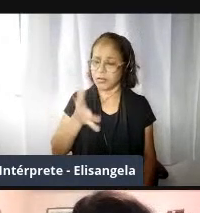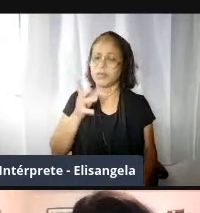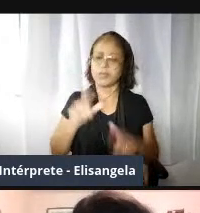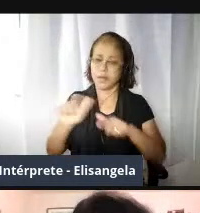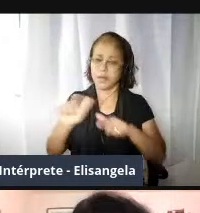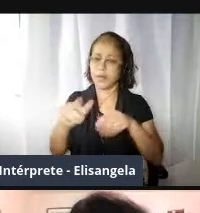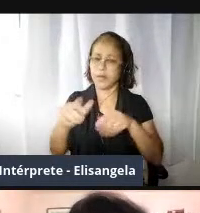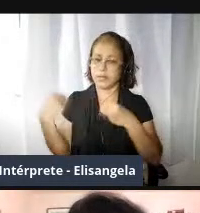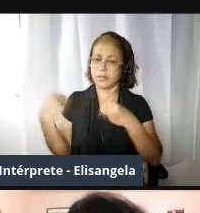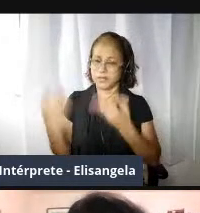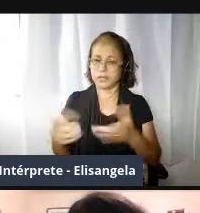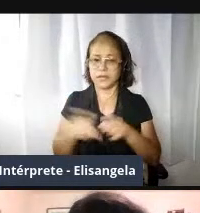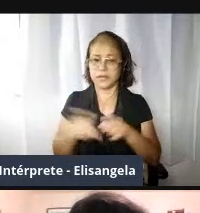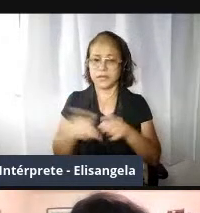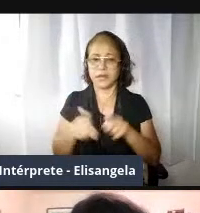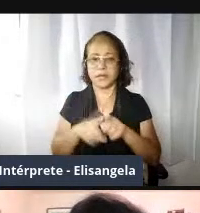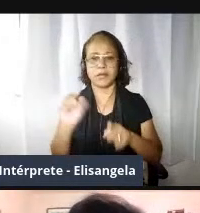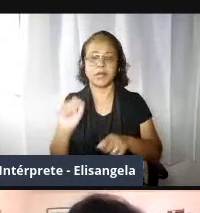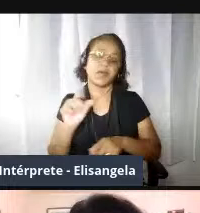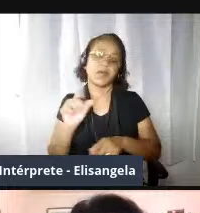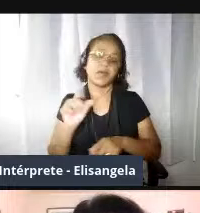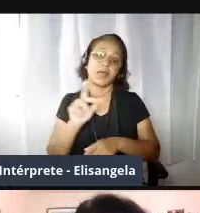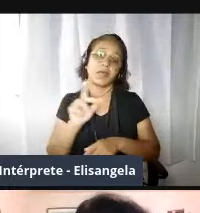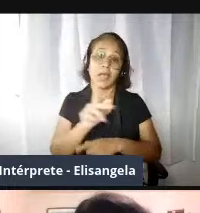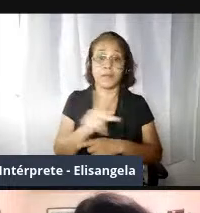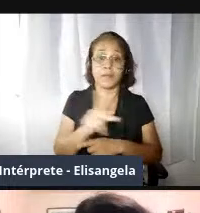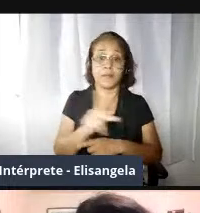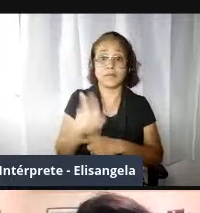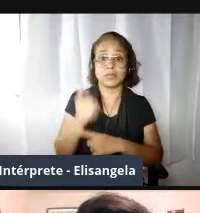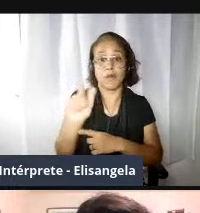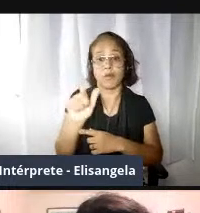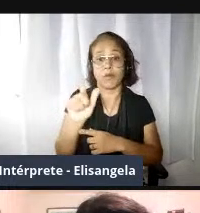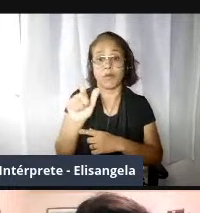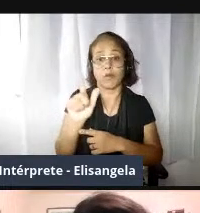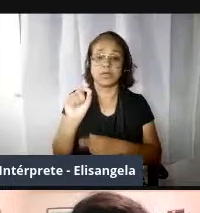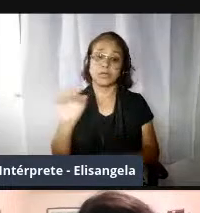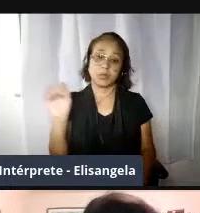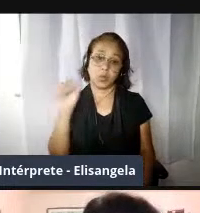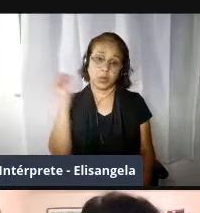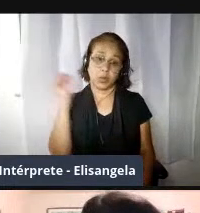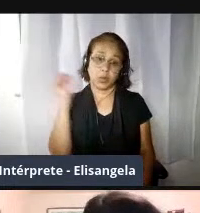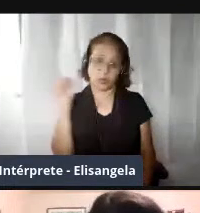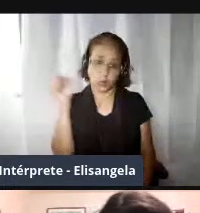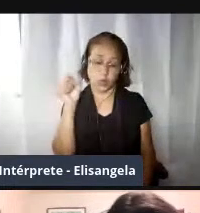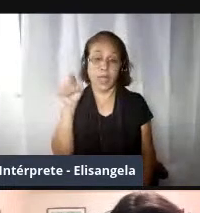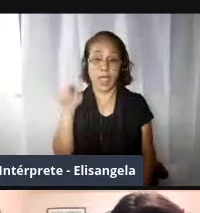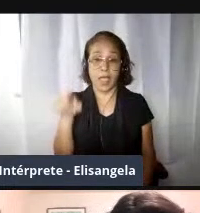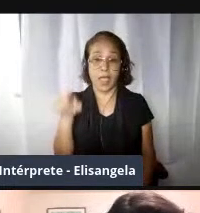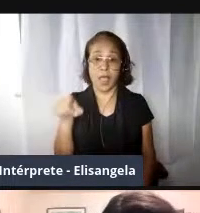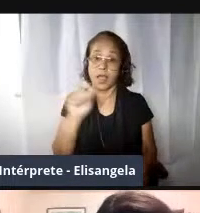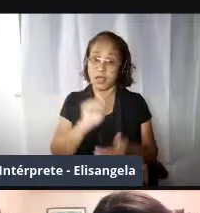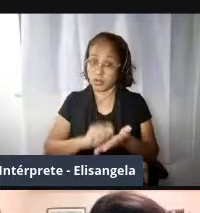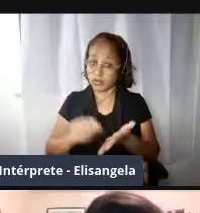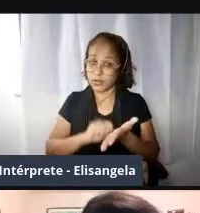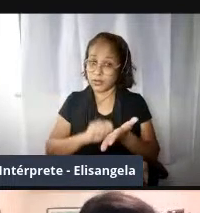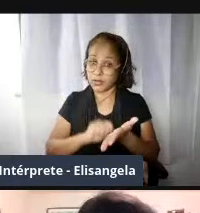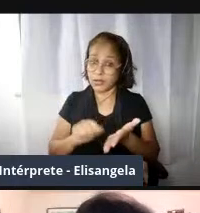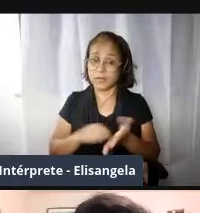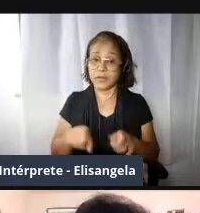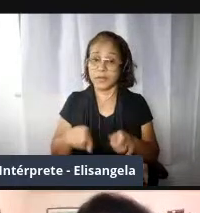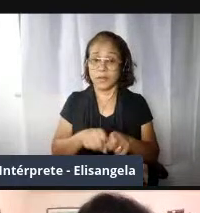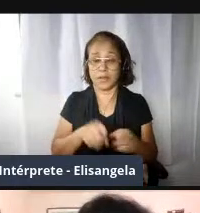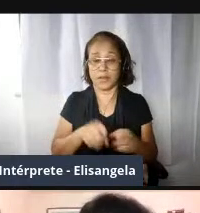professora da Federal do Rio Grande do Sul, sobre a Sofia Ferreira Chaves, que escreve na imprensa negra